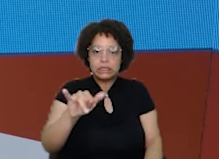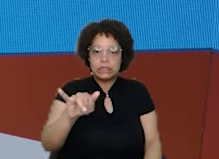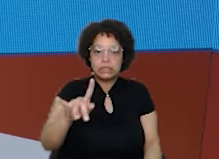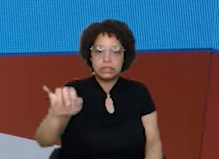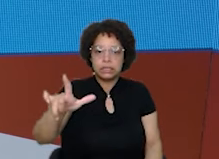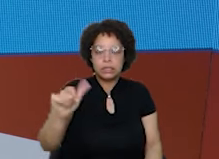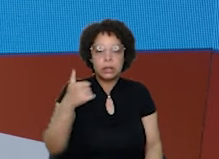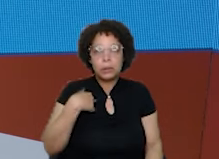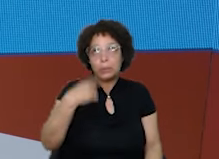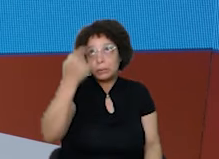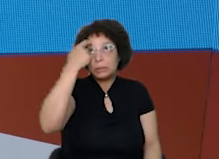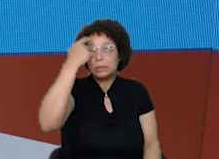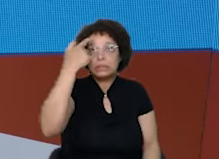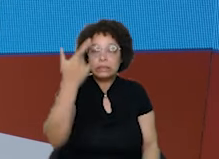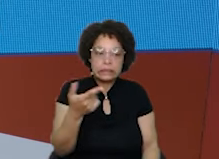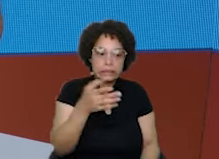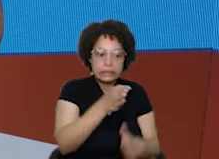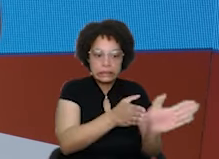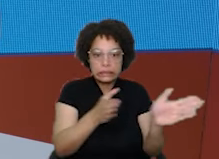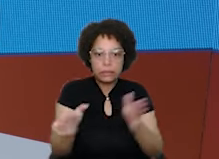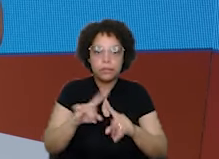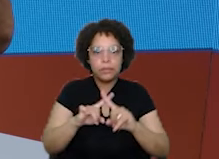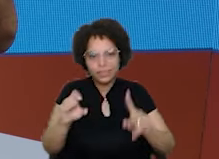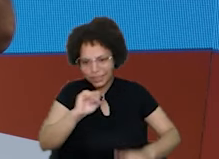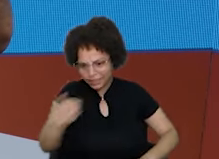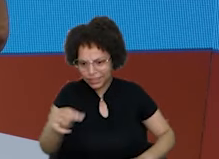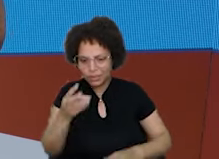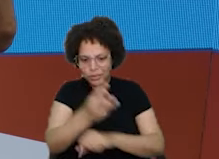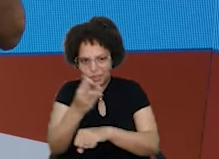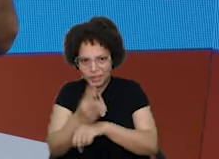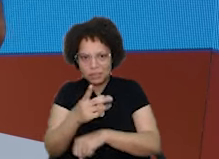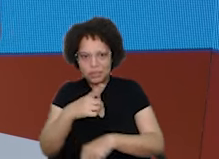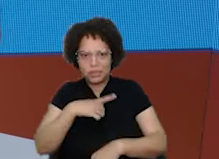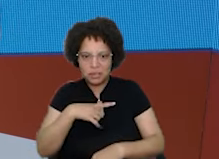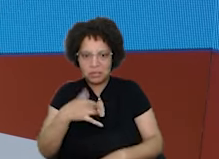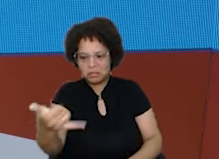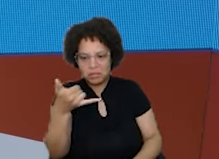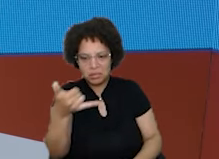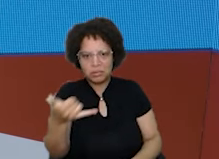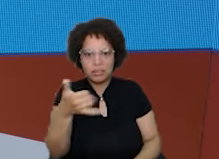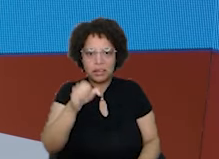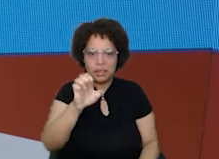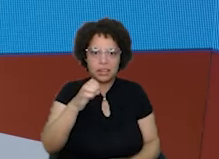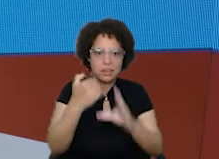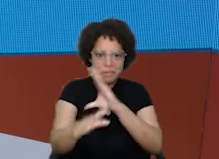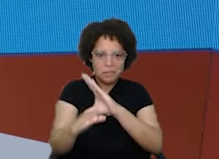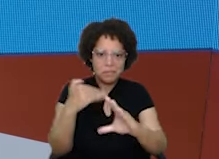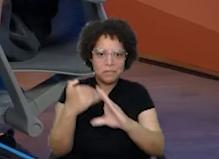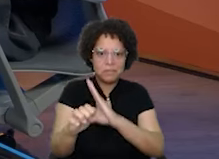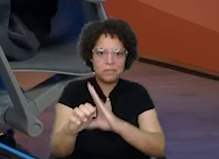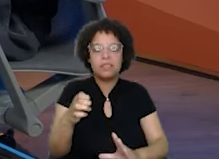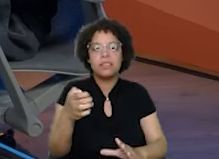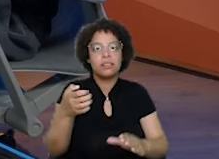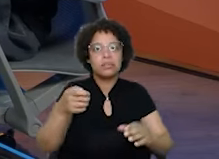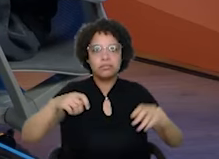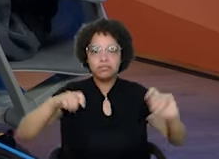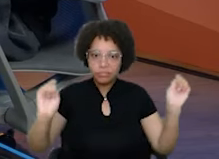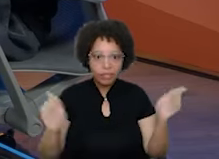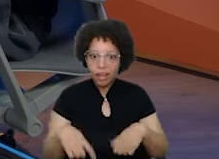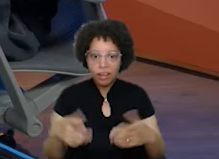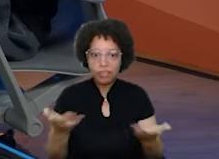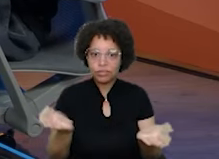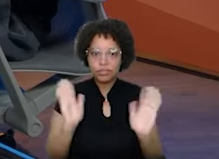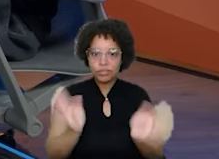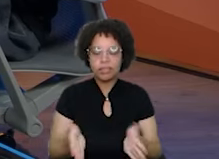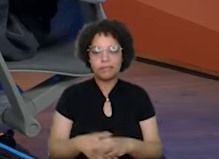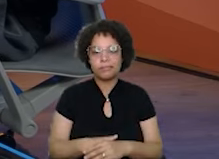tal mas se você tem WhatsApp se você tem um telefone celular um e-mail alguma alguma coisa você já tá digital legal é